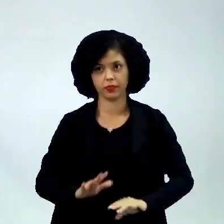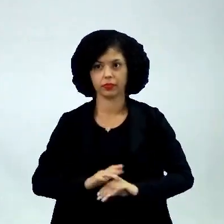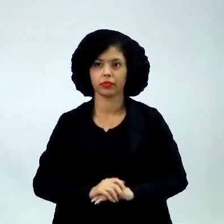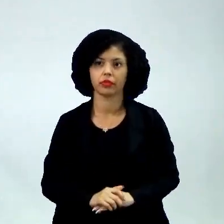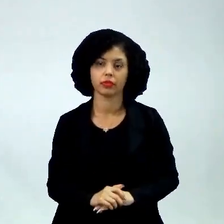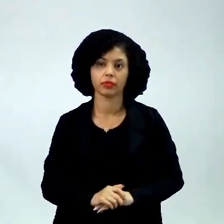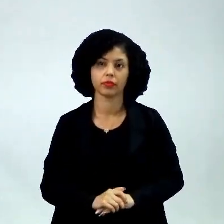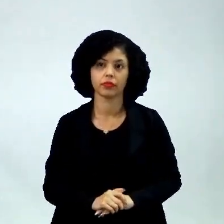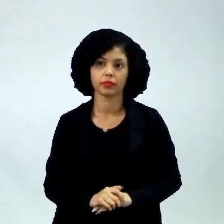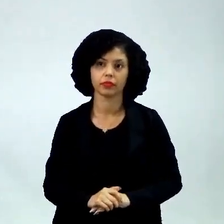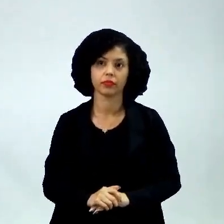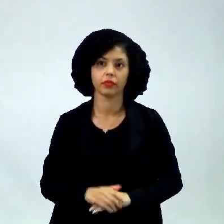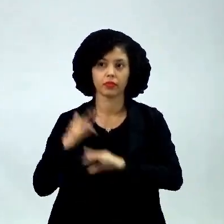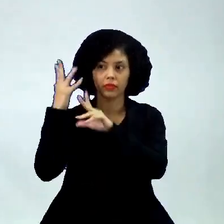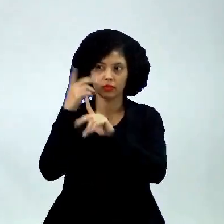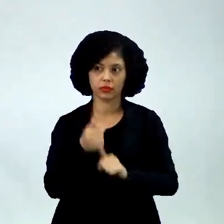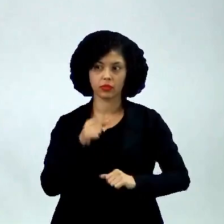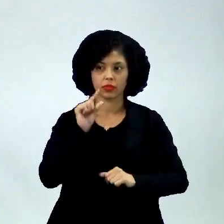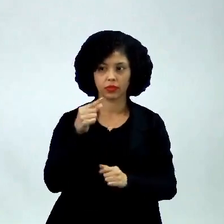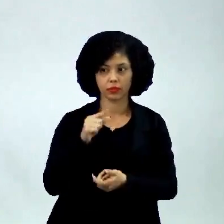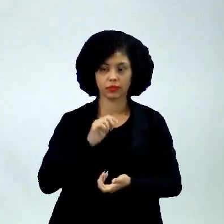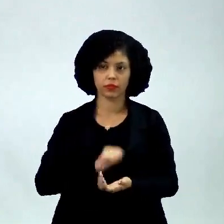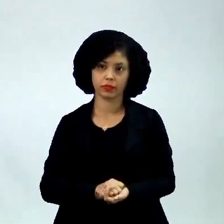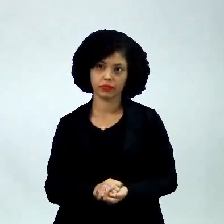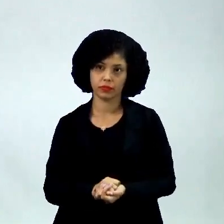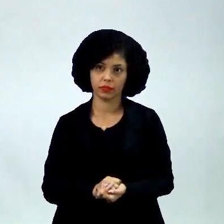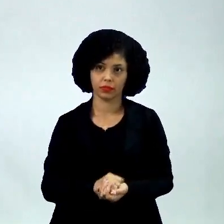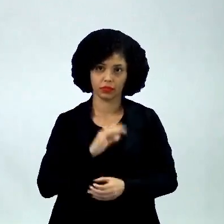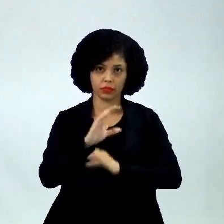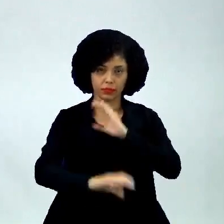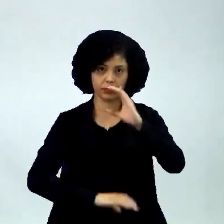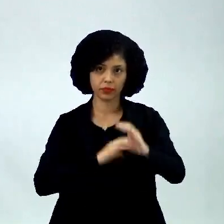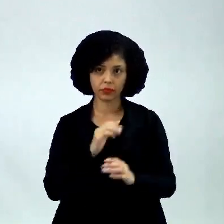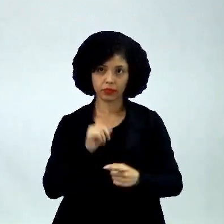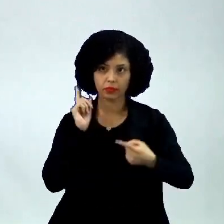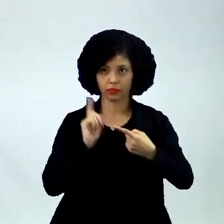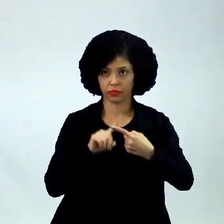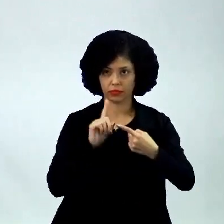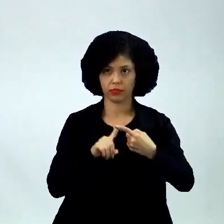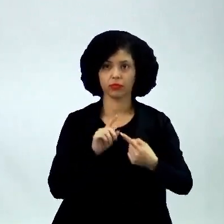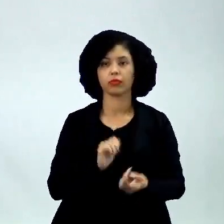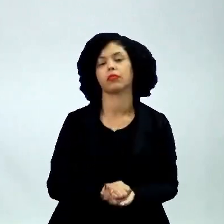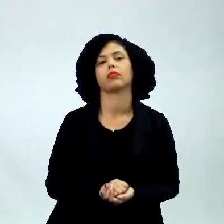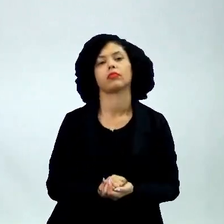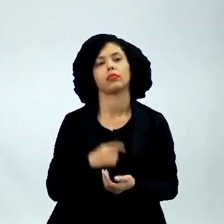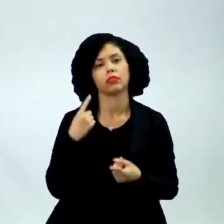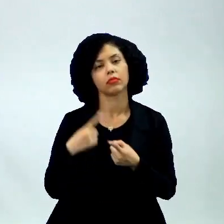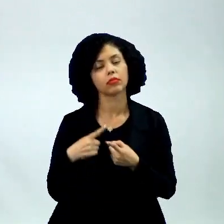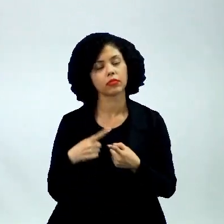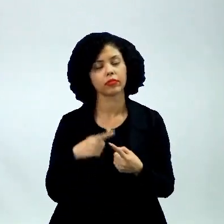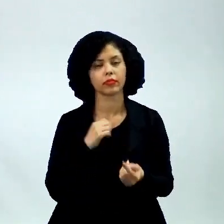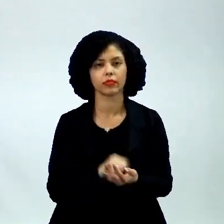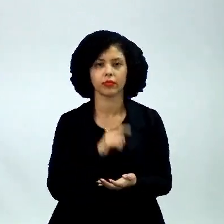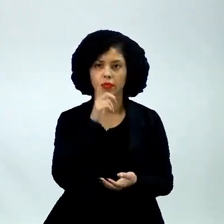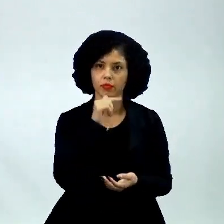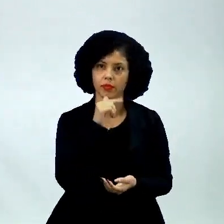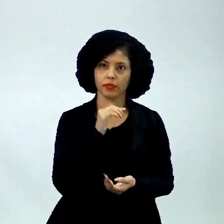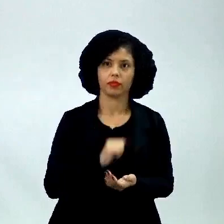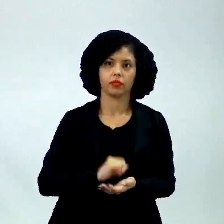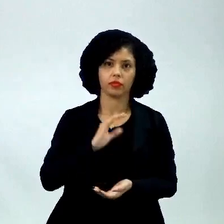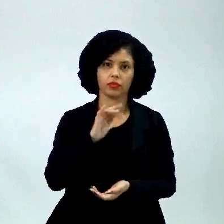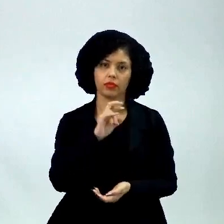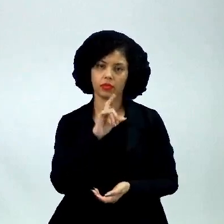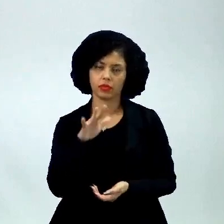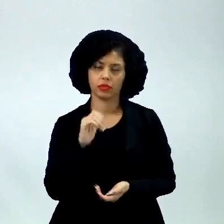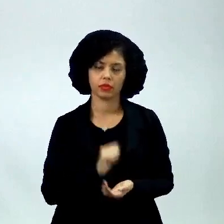Vai chover. Vamos relembrar aí um pouquinho desse ciclo, né? Primeiro, por que a água